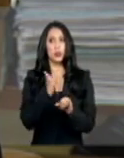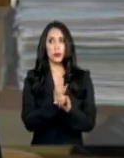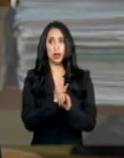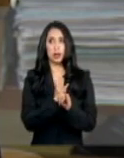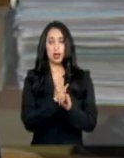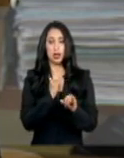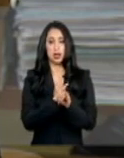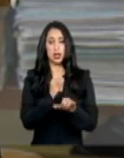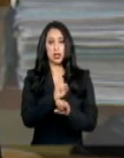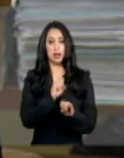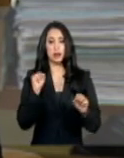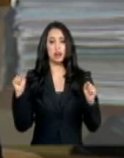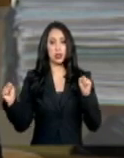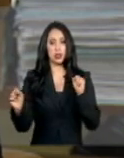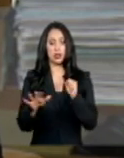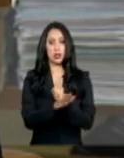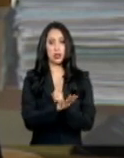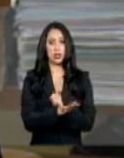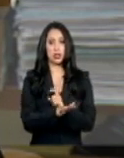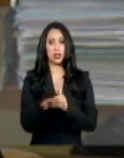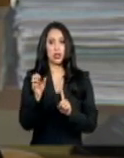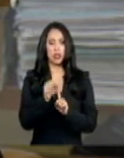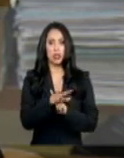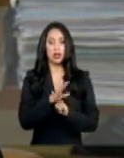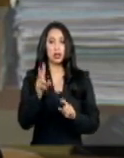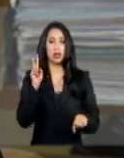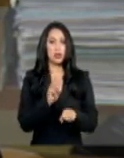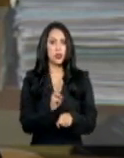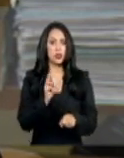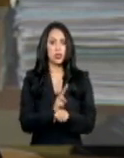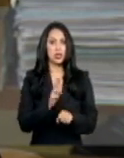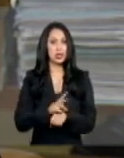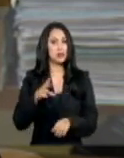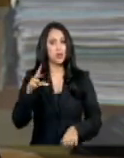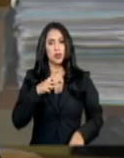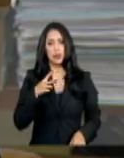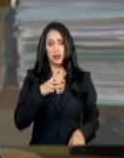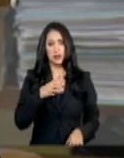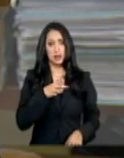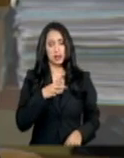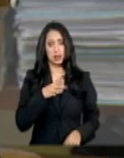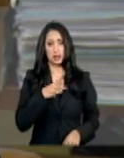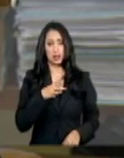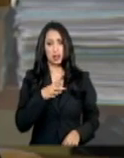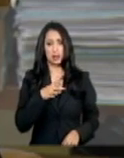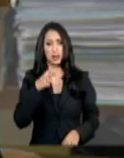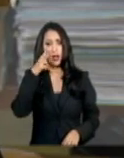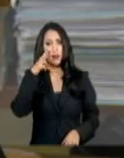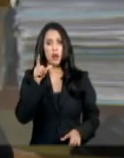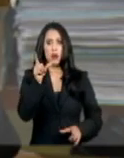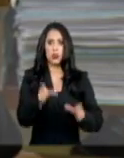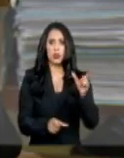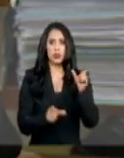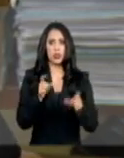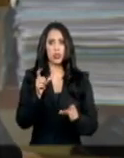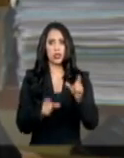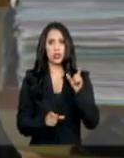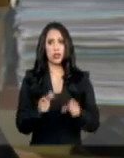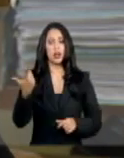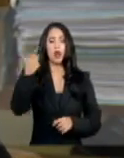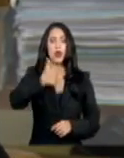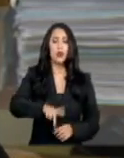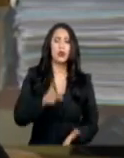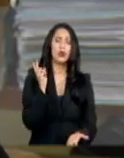da sociedade exigiu uma maior proteção ao apoio da cidade sob pena de colocar o indivíduo sob contínua fiscalização